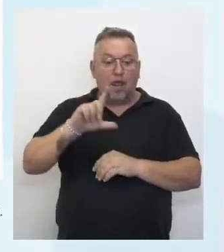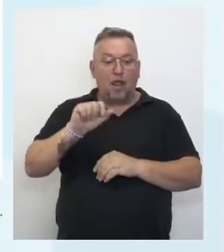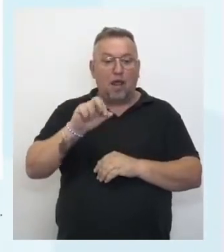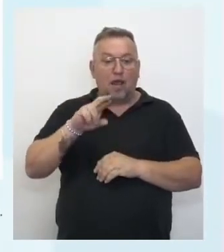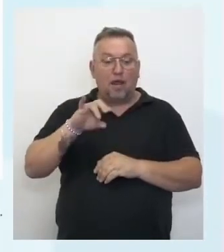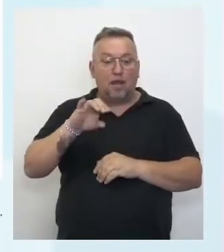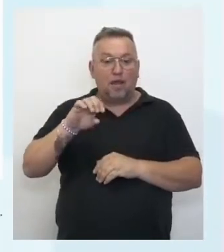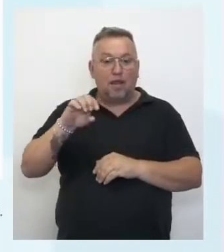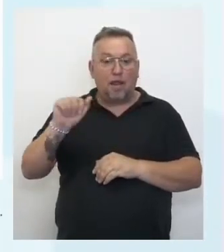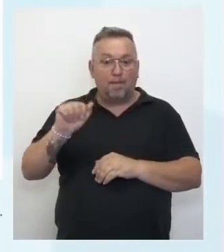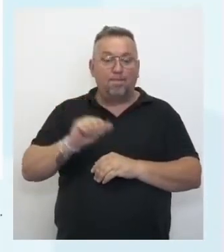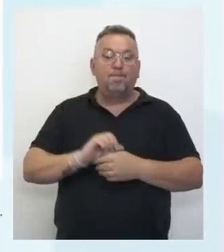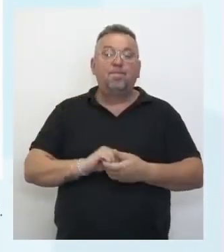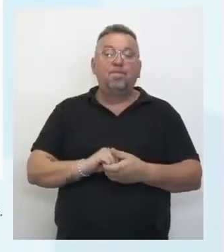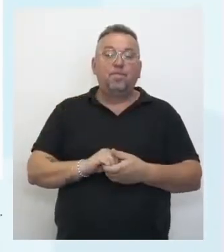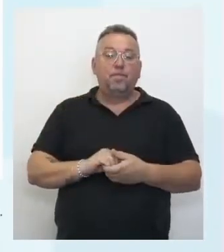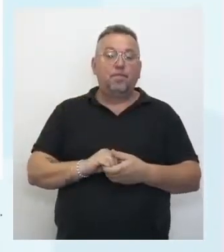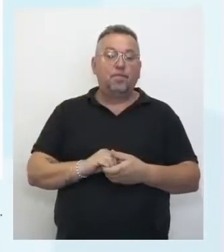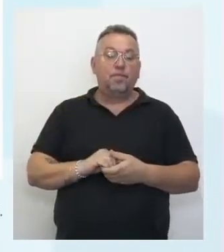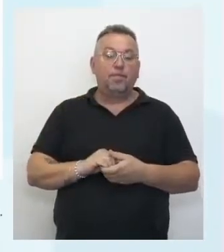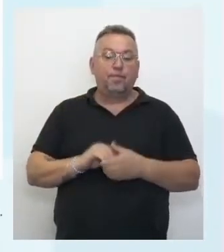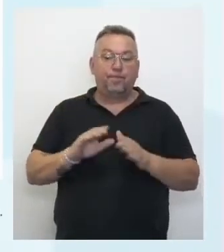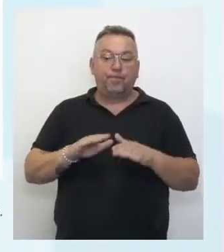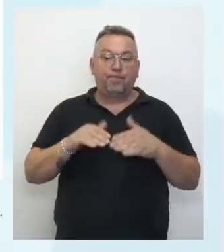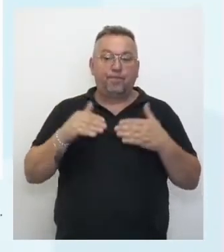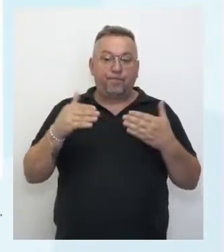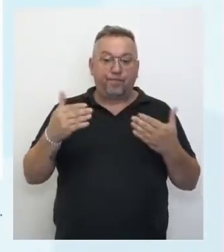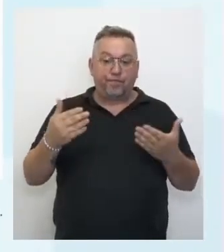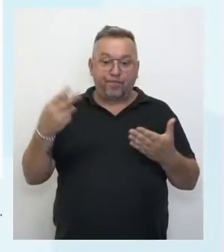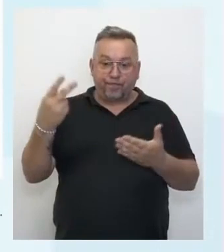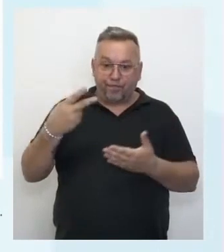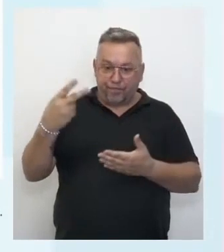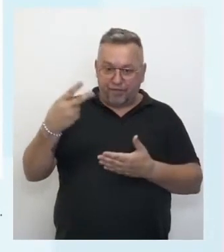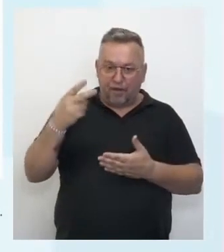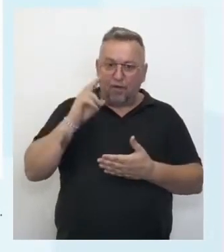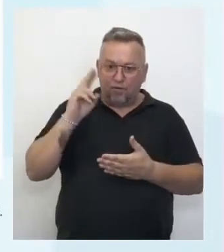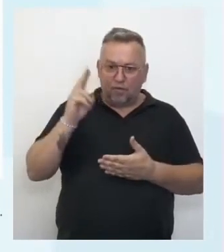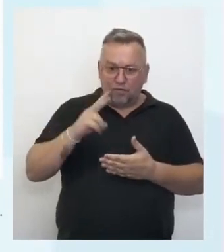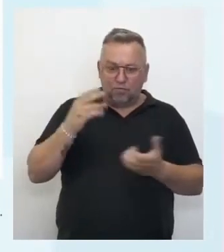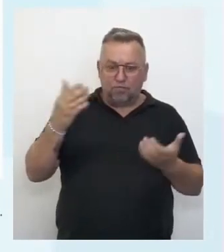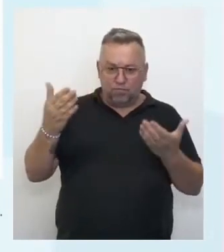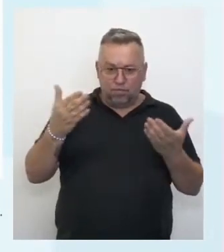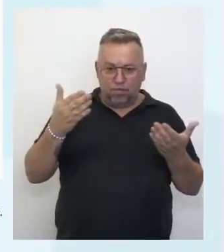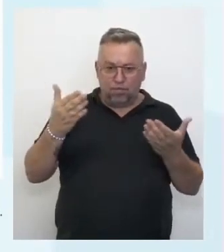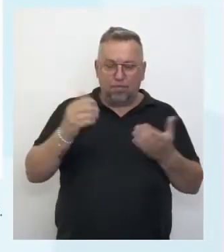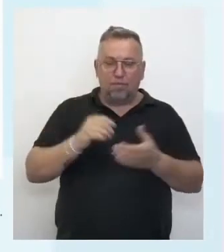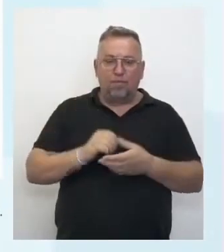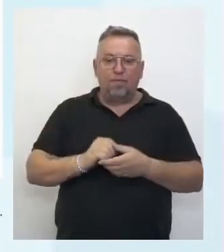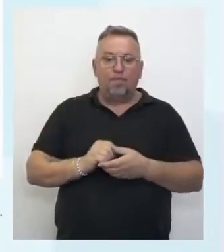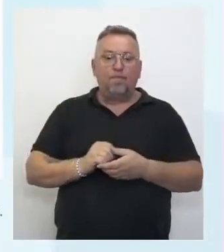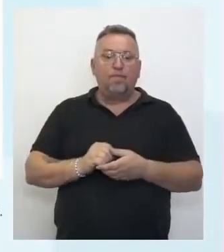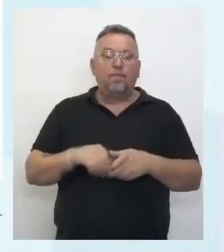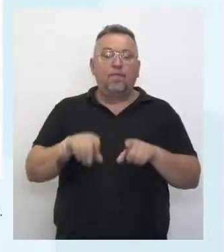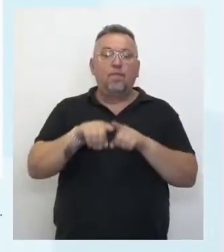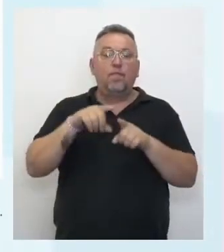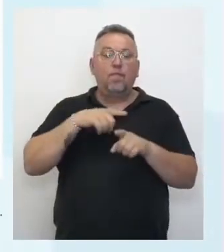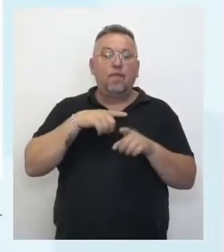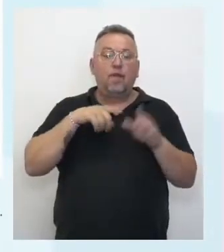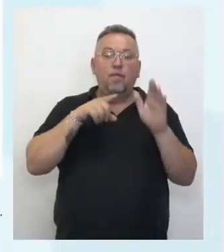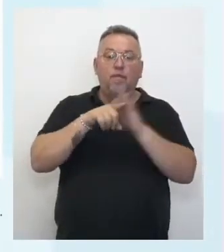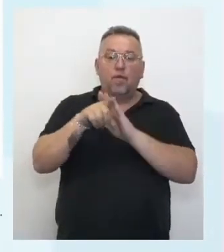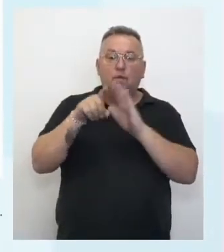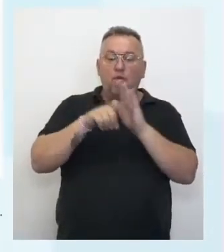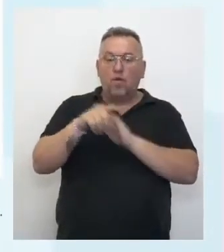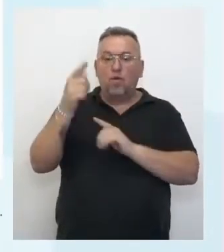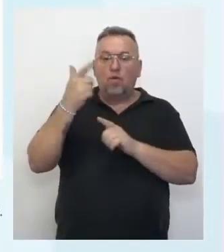Lopes. Bom, muito bem. Então, aí, as duas manchetes que apareceram e tem perguntas